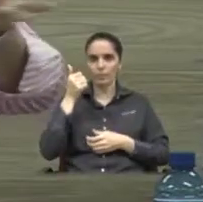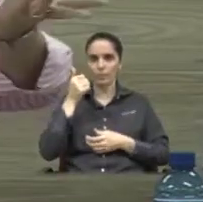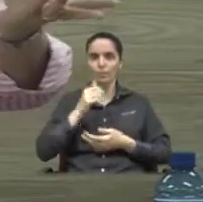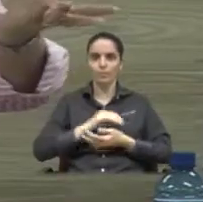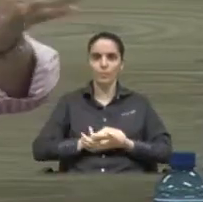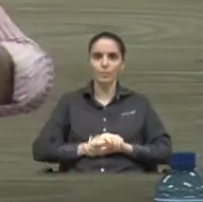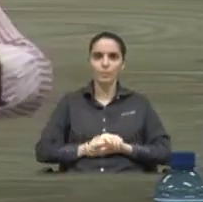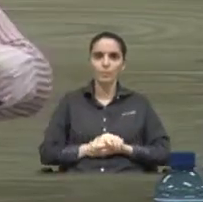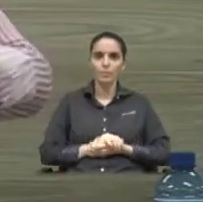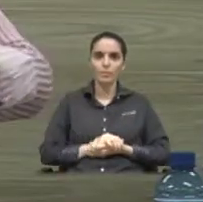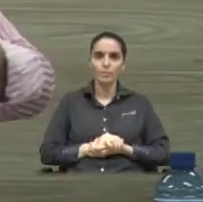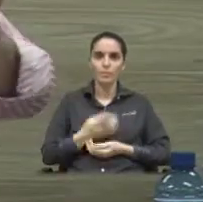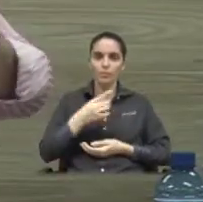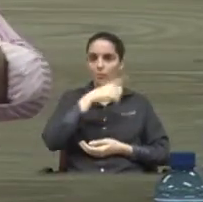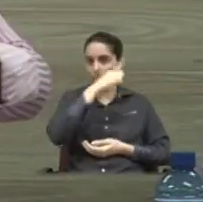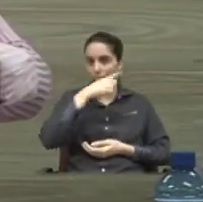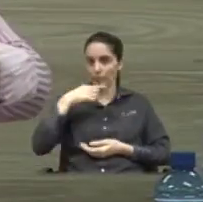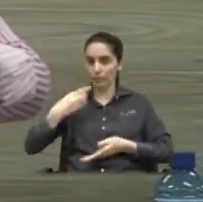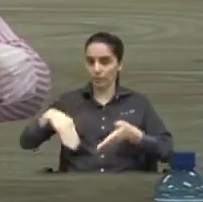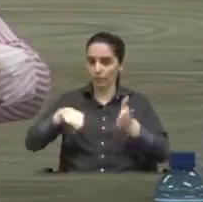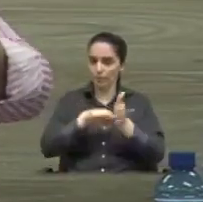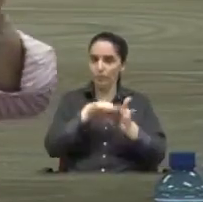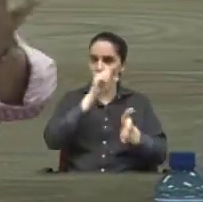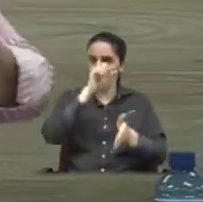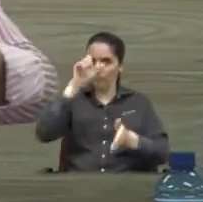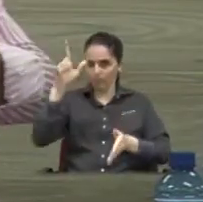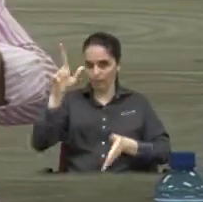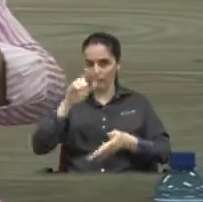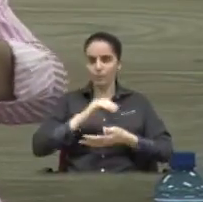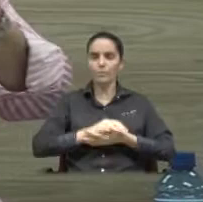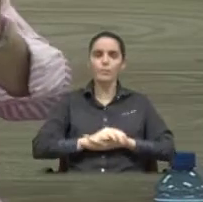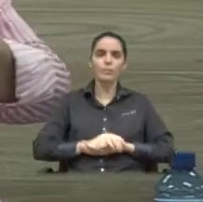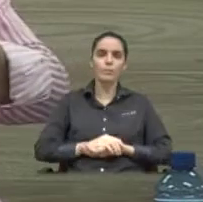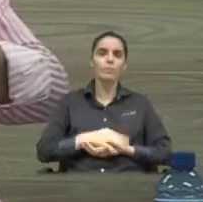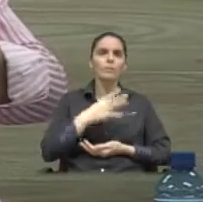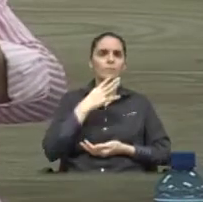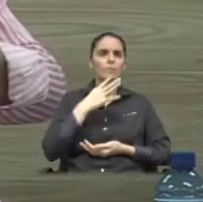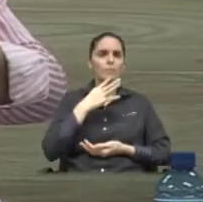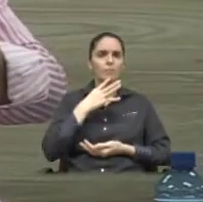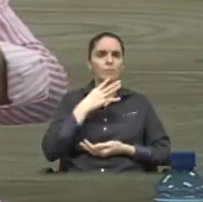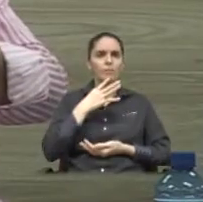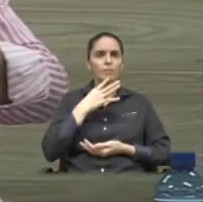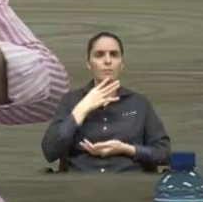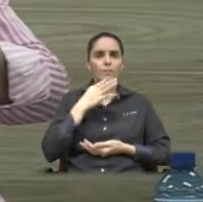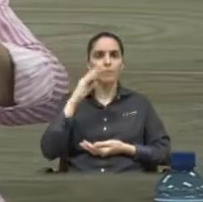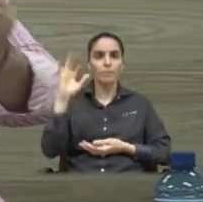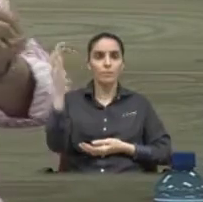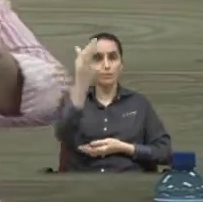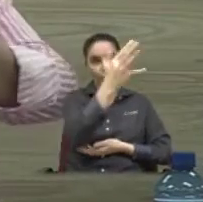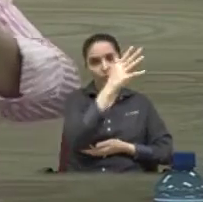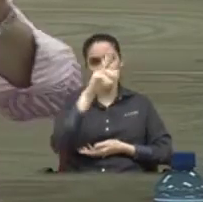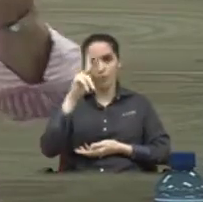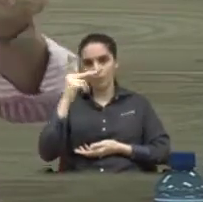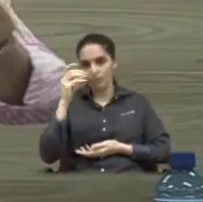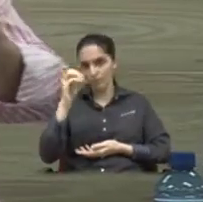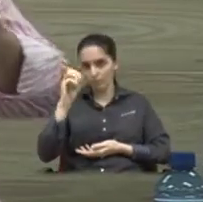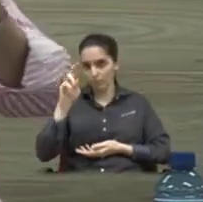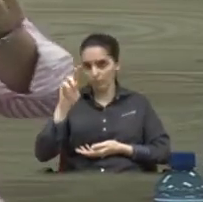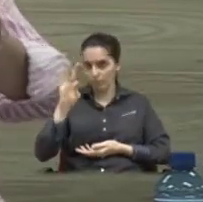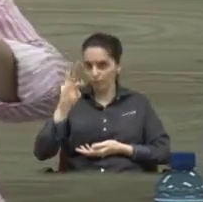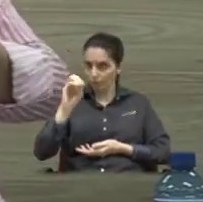coisa que desde que eu cheguei em Limeira, que a gente ouve falar, que eu ouço falar dessa questão do horto, que o horto é nosso, e